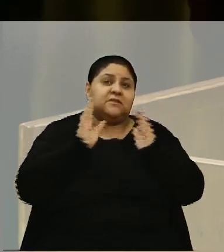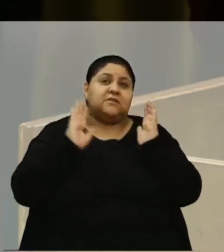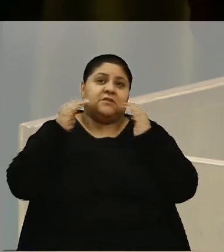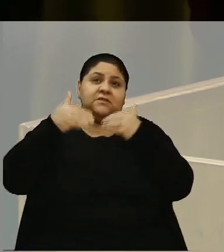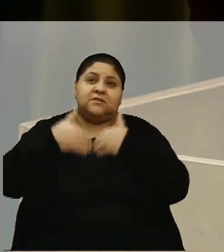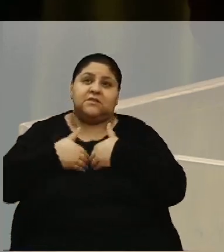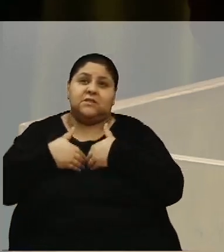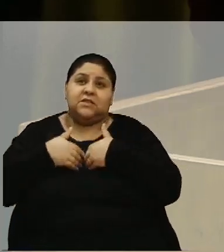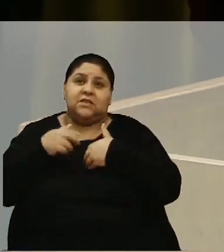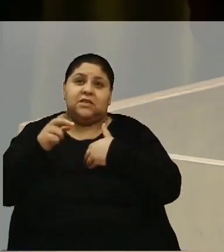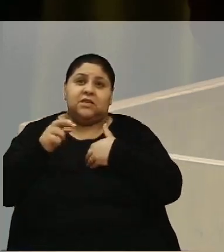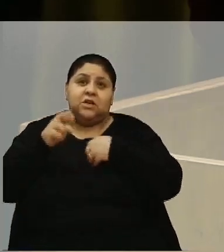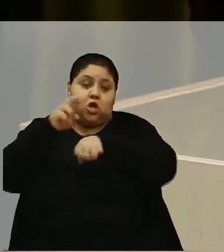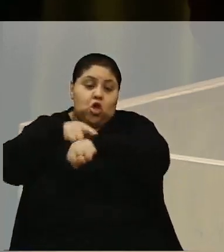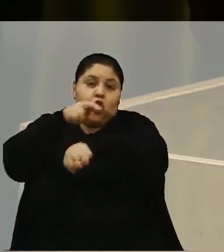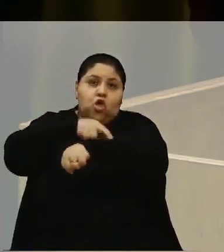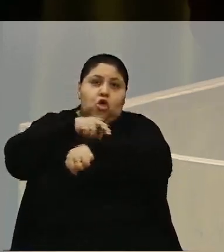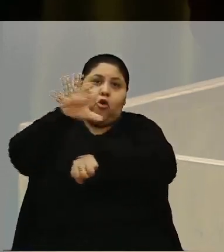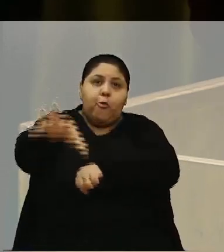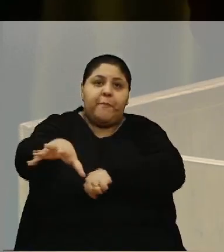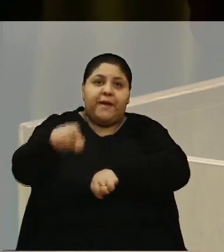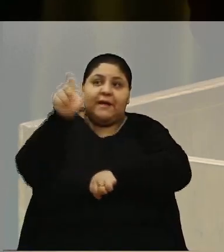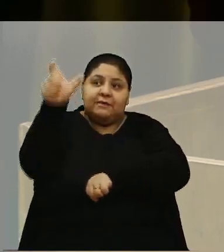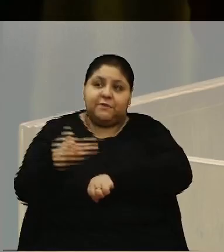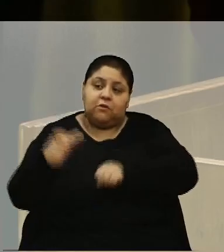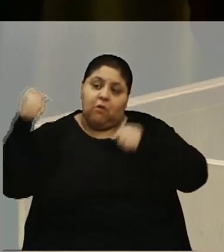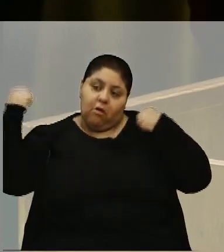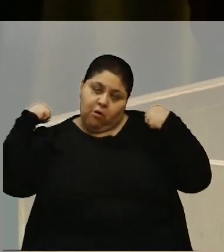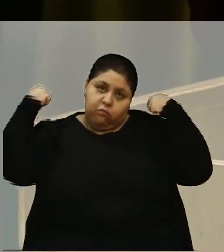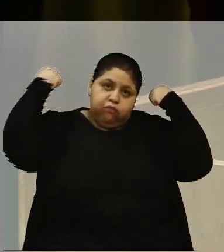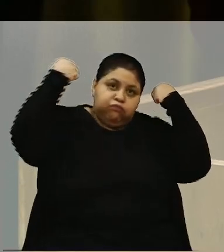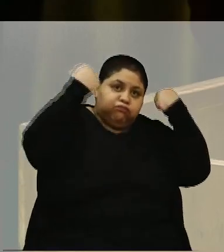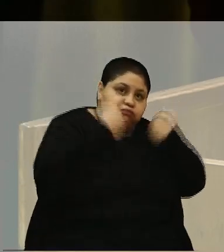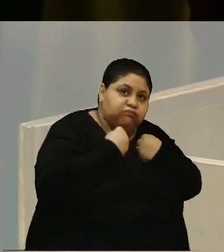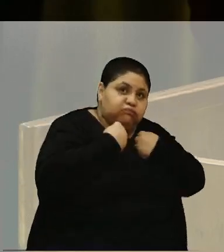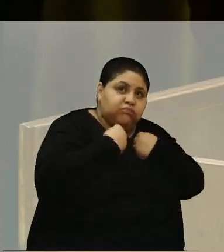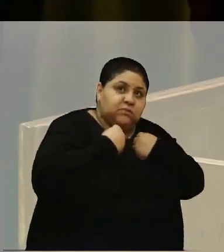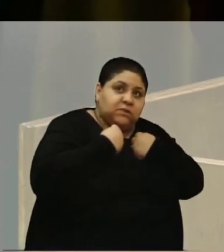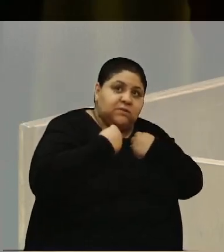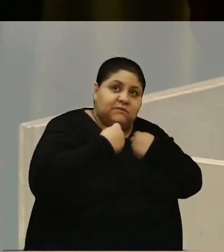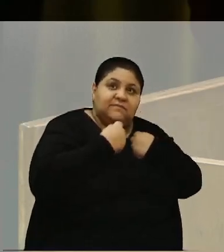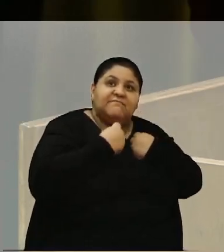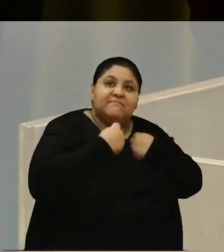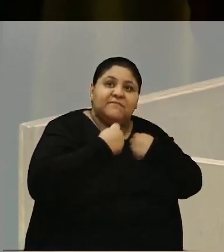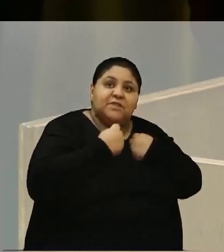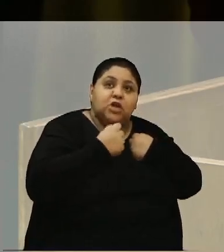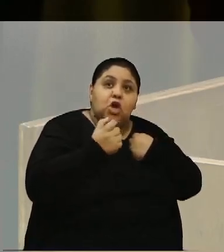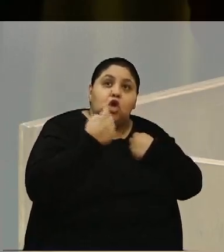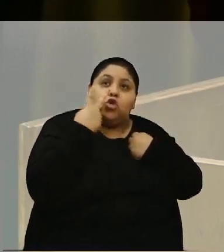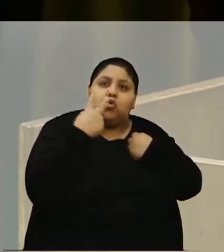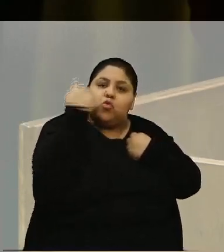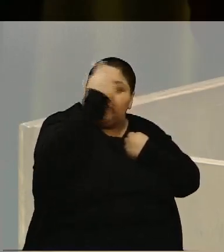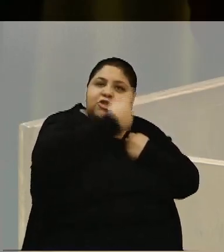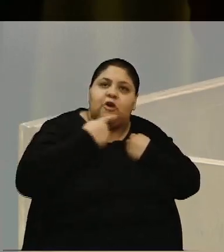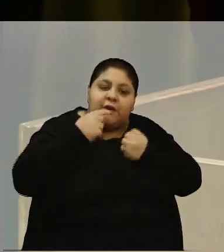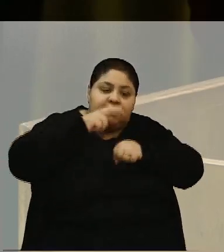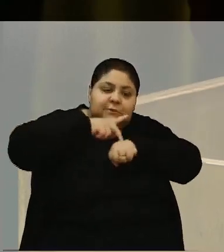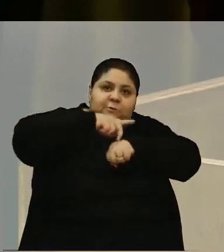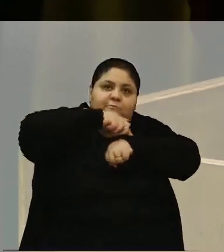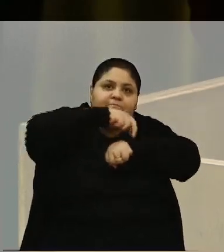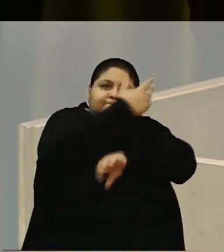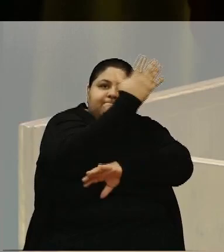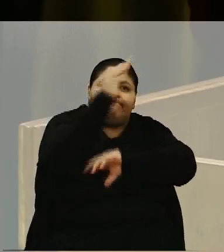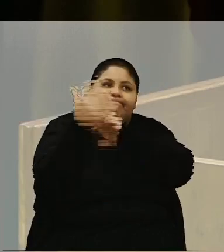Roca Salles, tá? Pegar os meninos nas costas, colocar ele nas costas e tirar pelo meio do mato, aí ficar 2 horas caminhando com gente nas costas, certo?